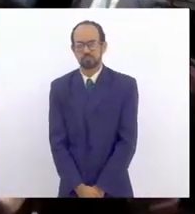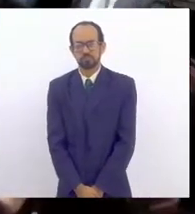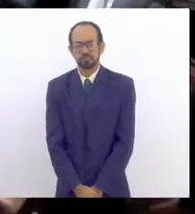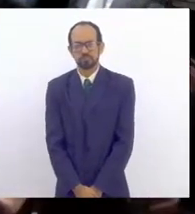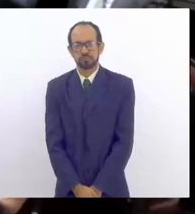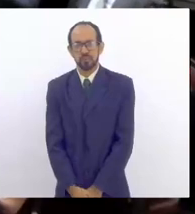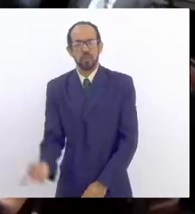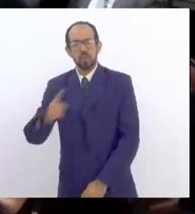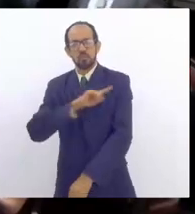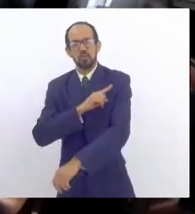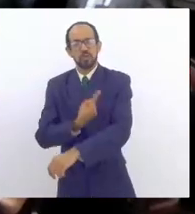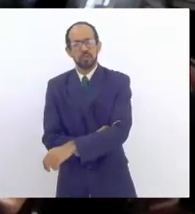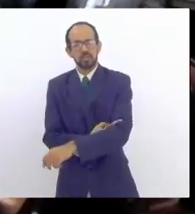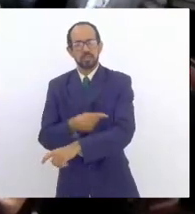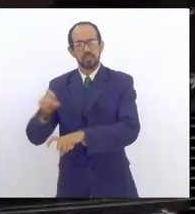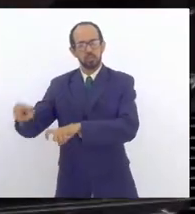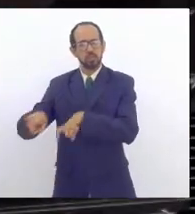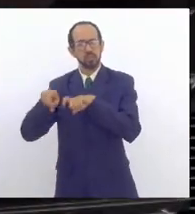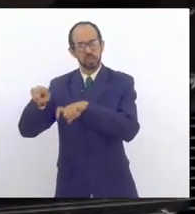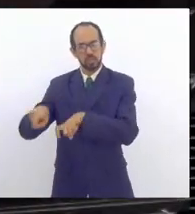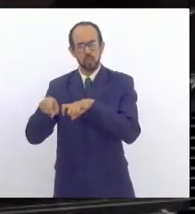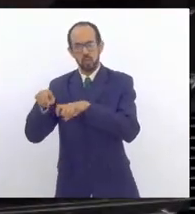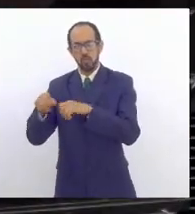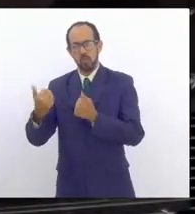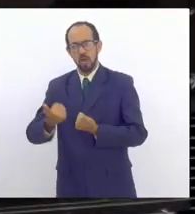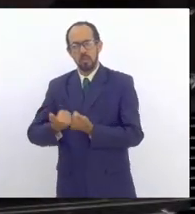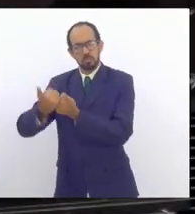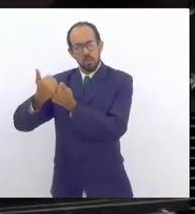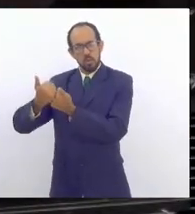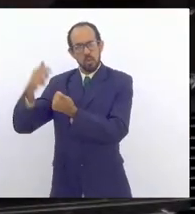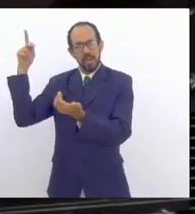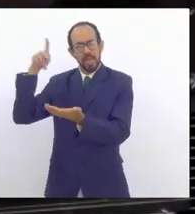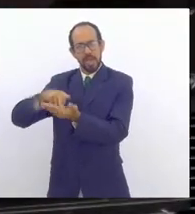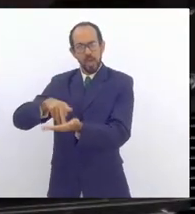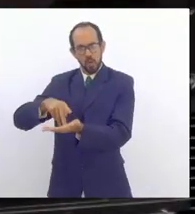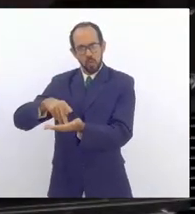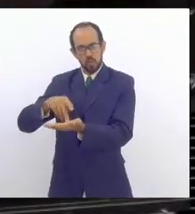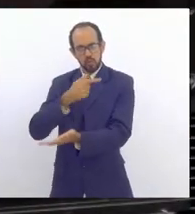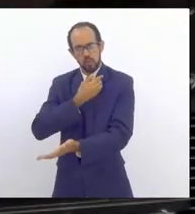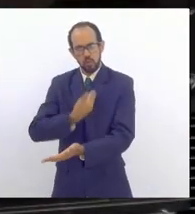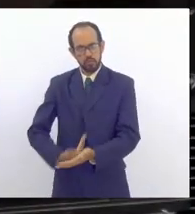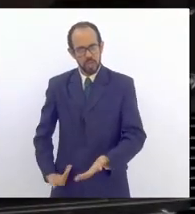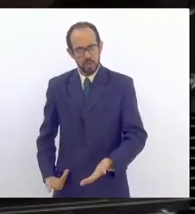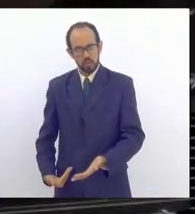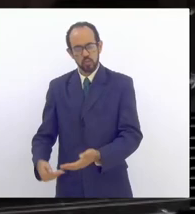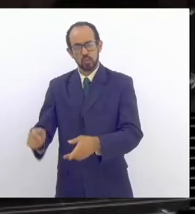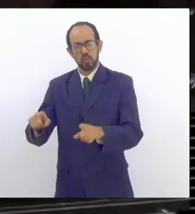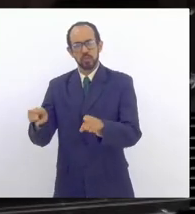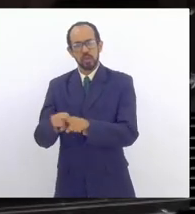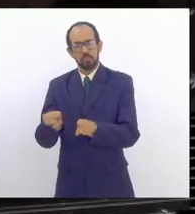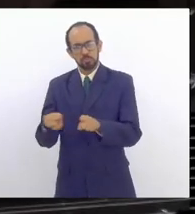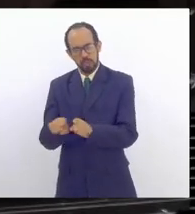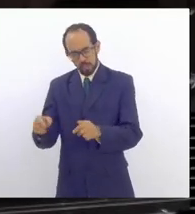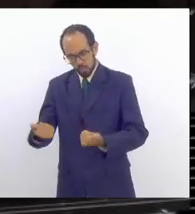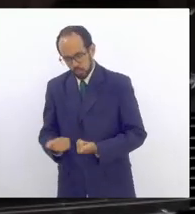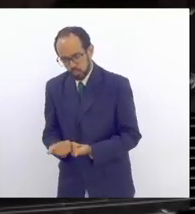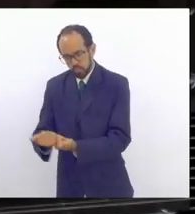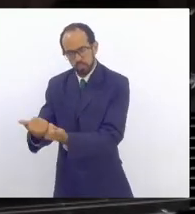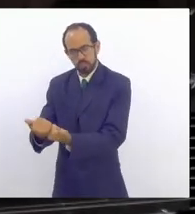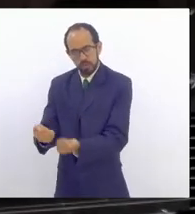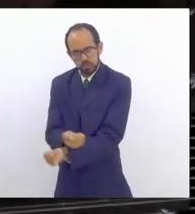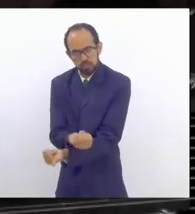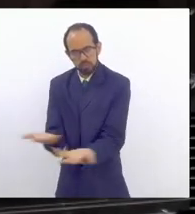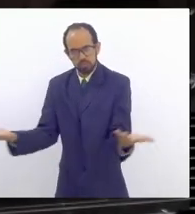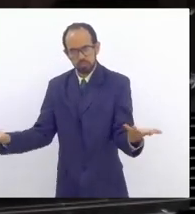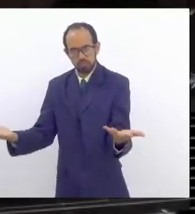Fortalecendo o interior, com o apoio real e presente do governo, além de contribuir para distribuir a produção de